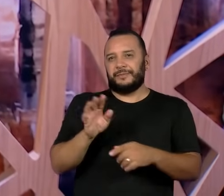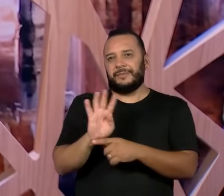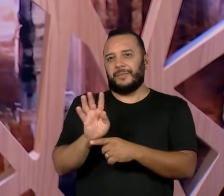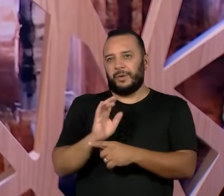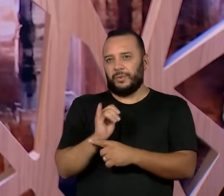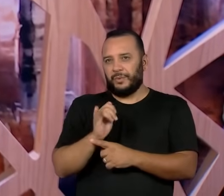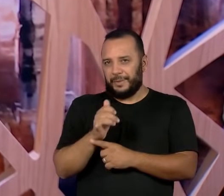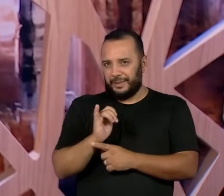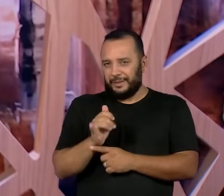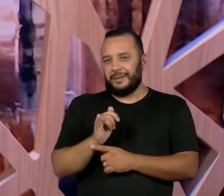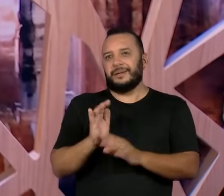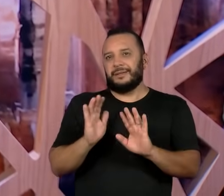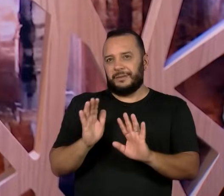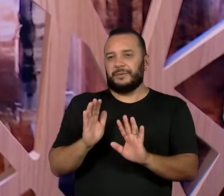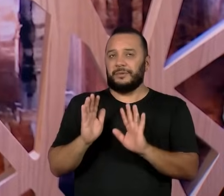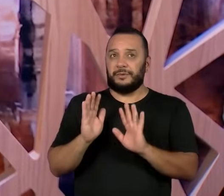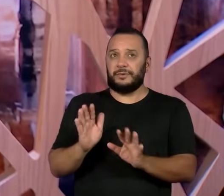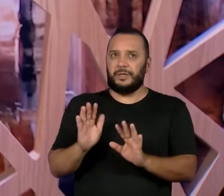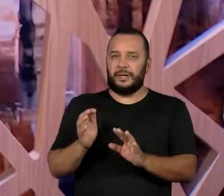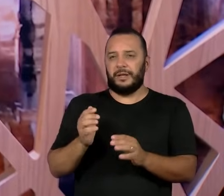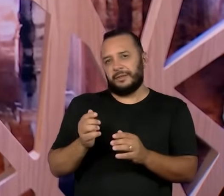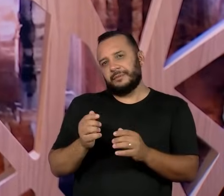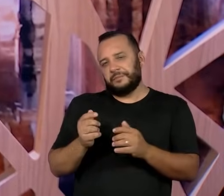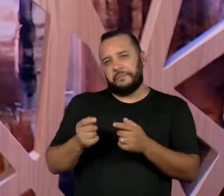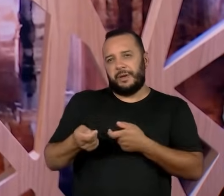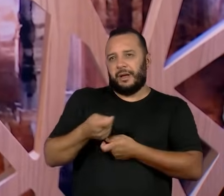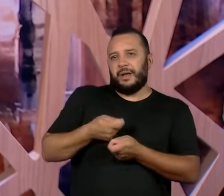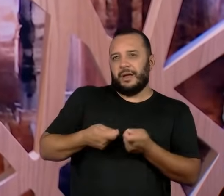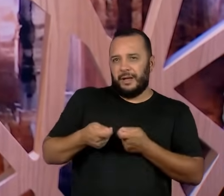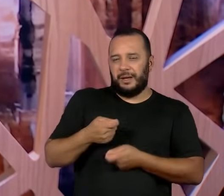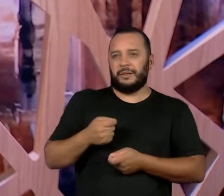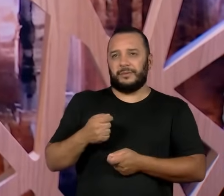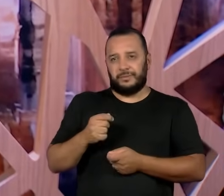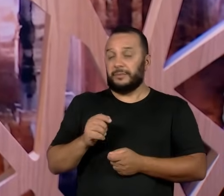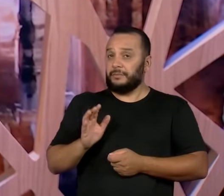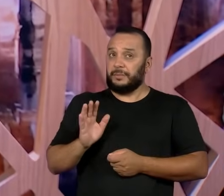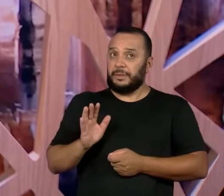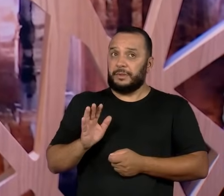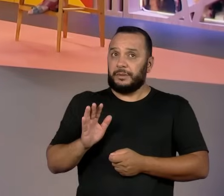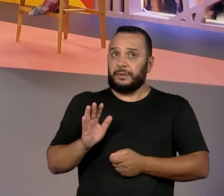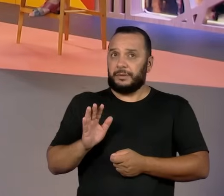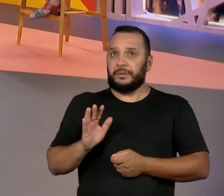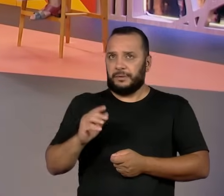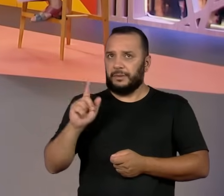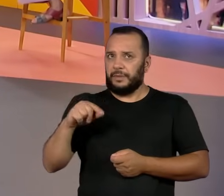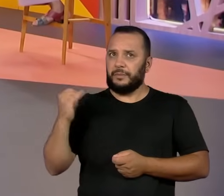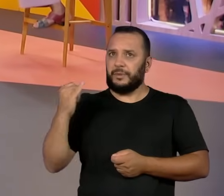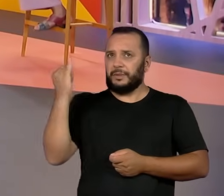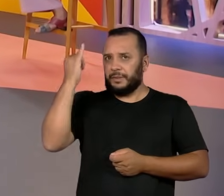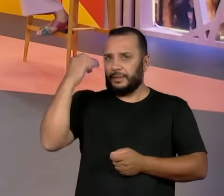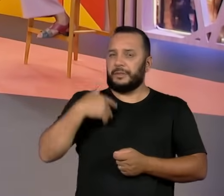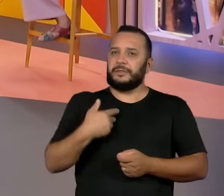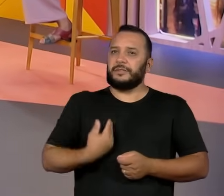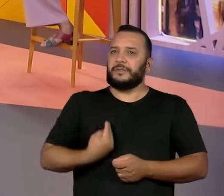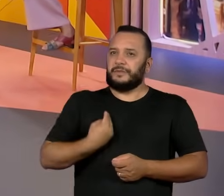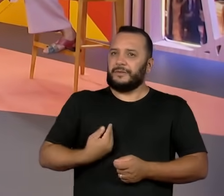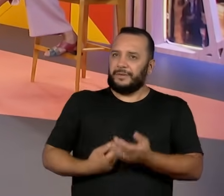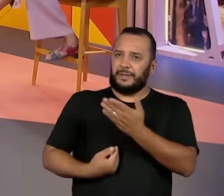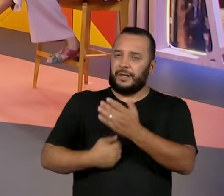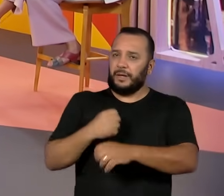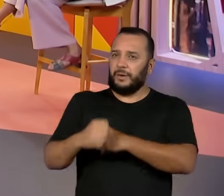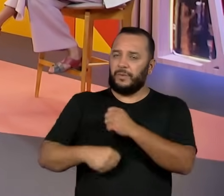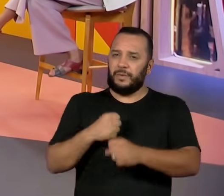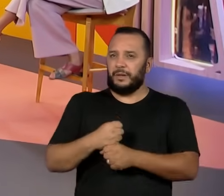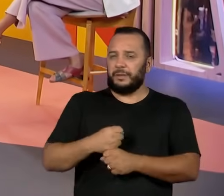em mercado. Então, está mais ligado a esse ambiente que eu circulo, que é o ambiente da executiva. Foi fundamental ter essa presença lá, num ano